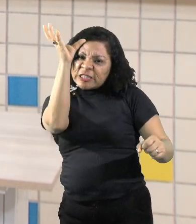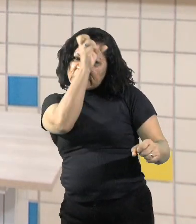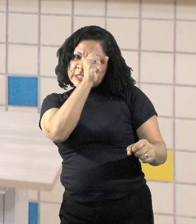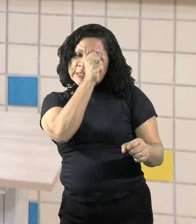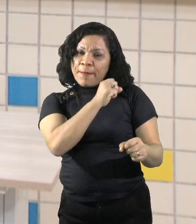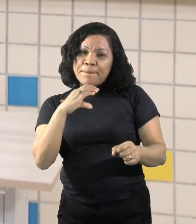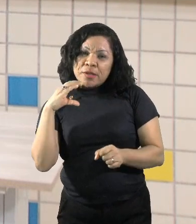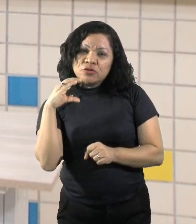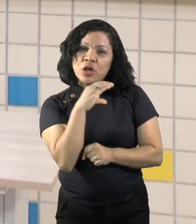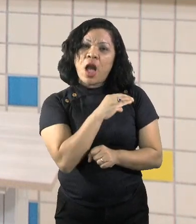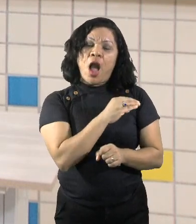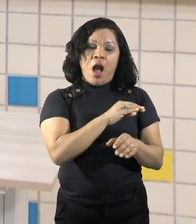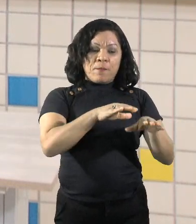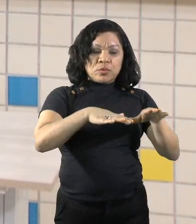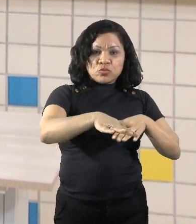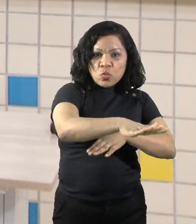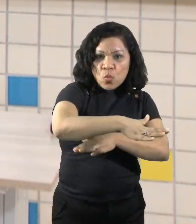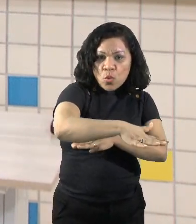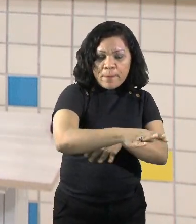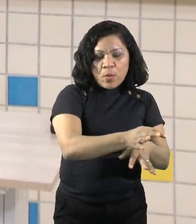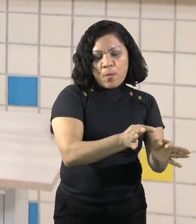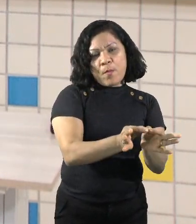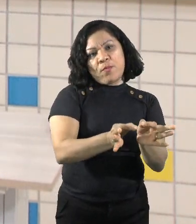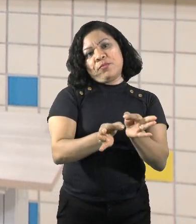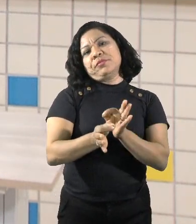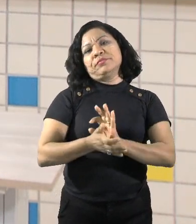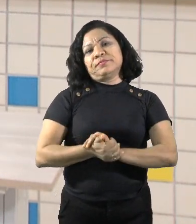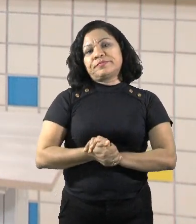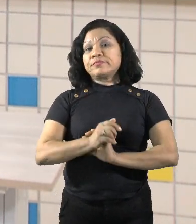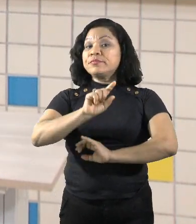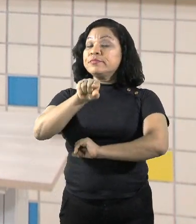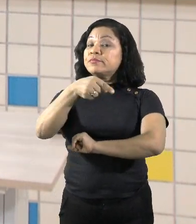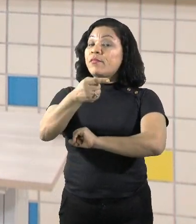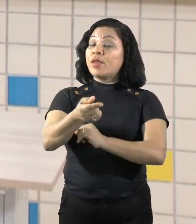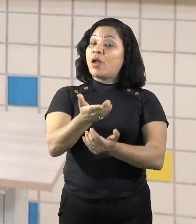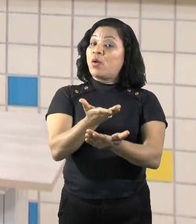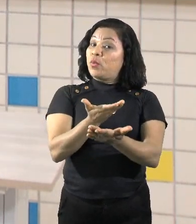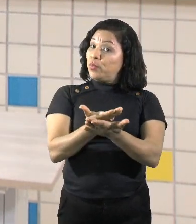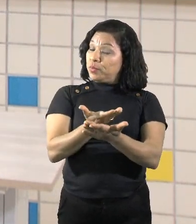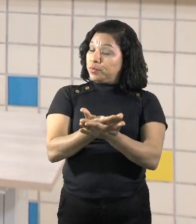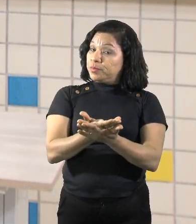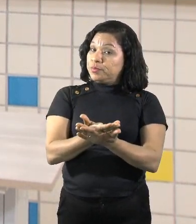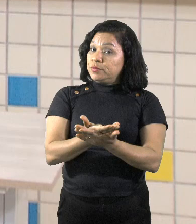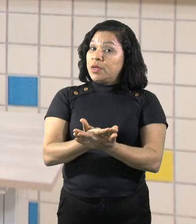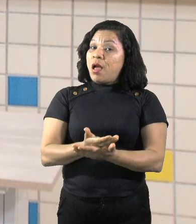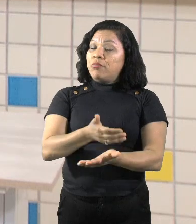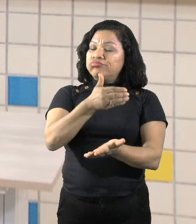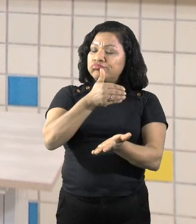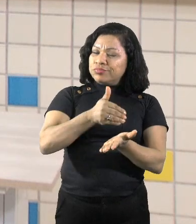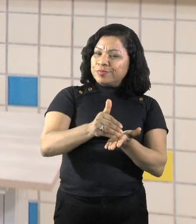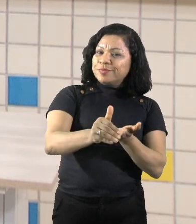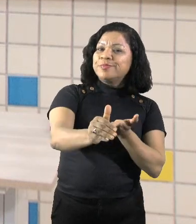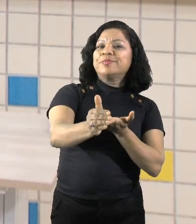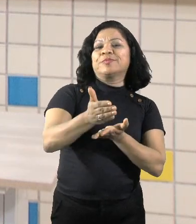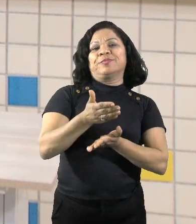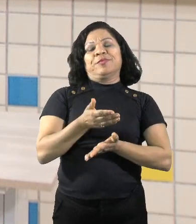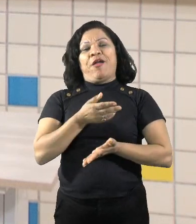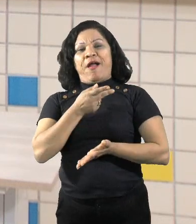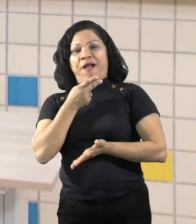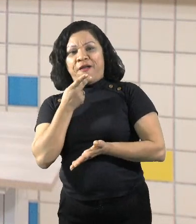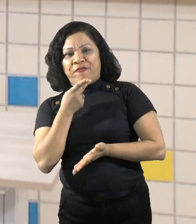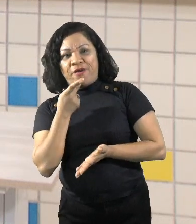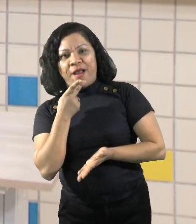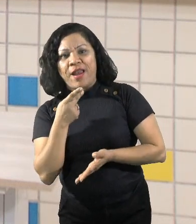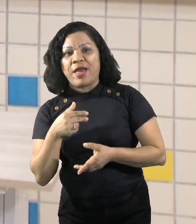ambientinho organizado. Na próxima aula, continuaremos falando sobre linguagem verbal e